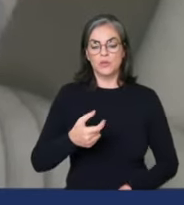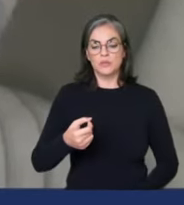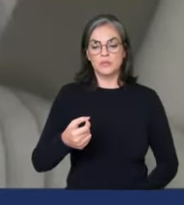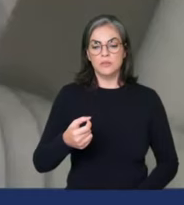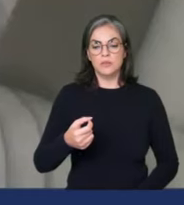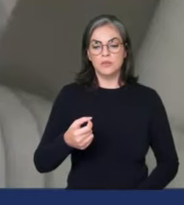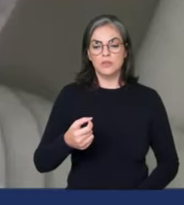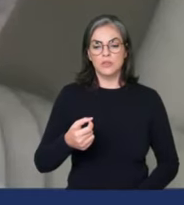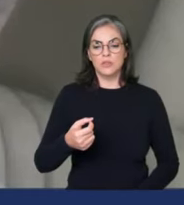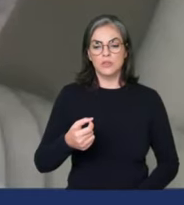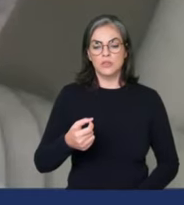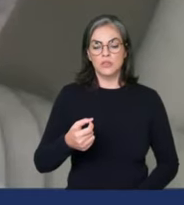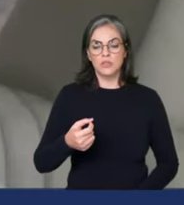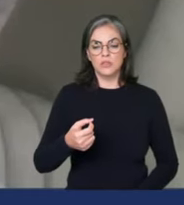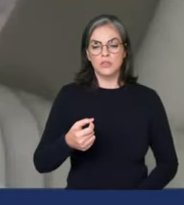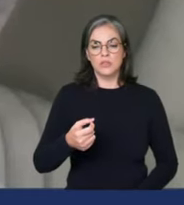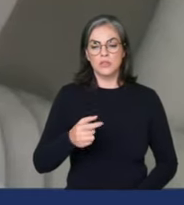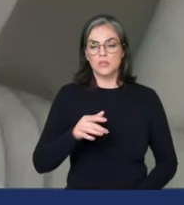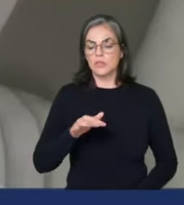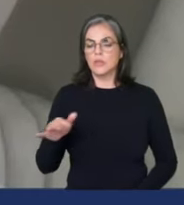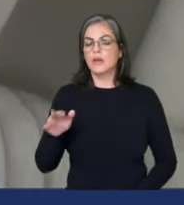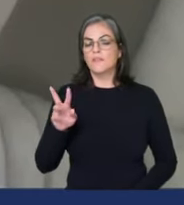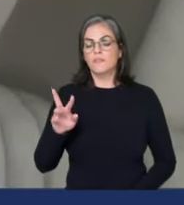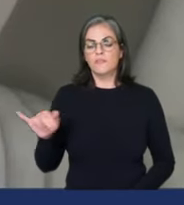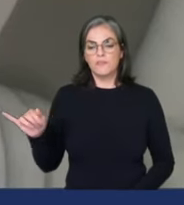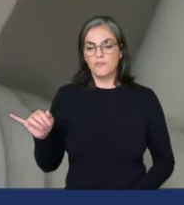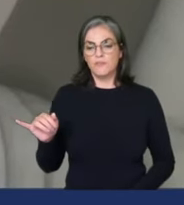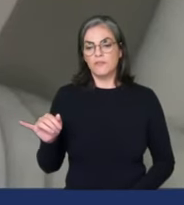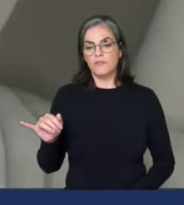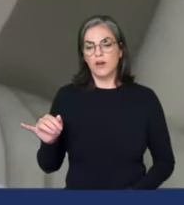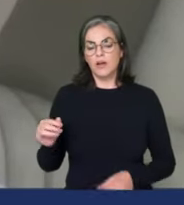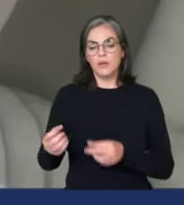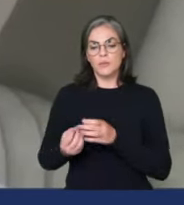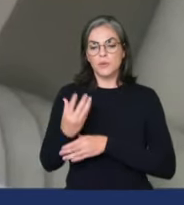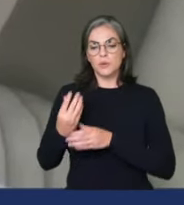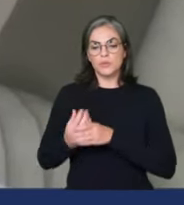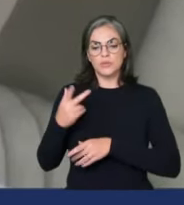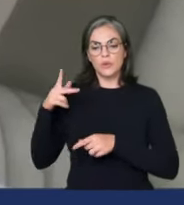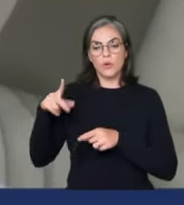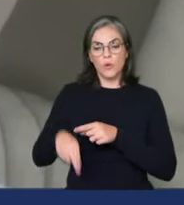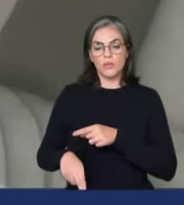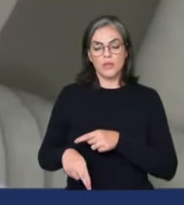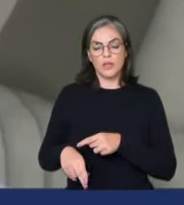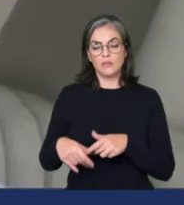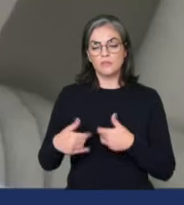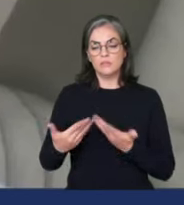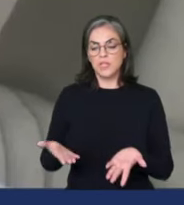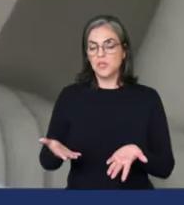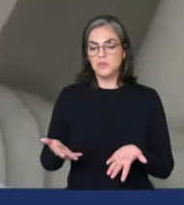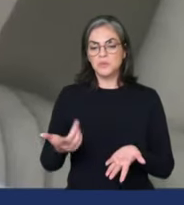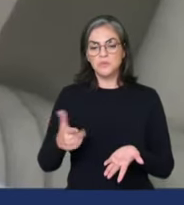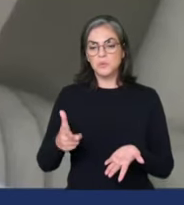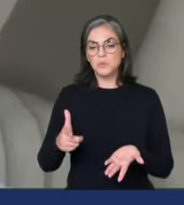2028, vai ser 65% exportada a nossa produção de petróleo. E não há previsão de investimento. Só a conclusão